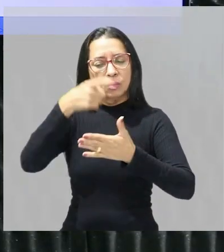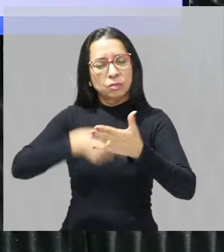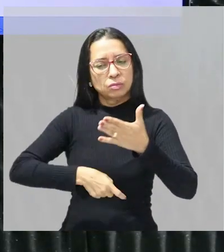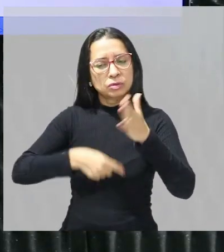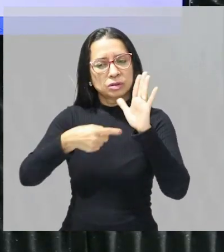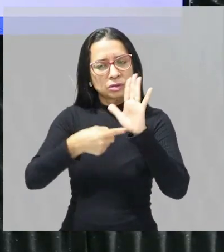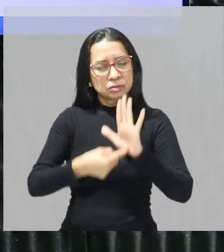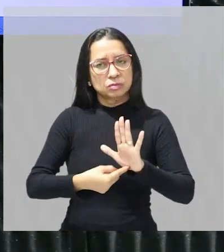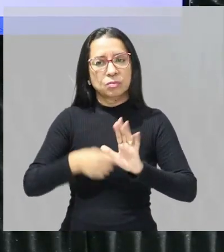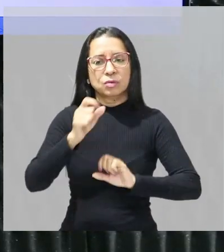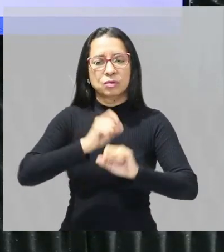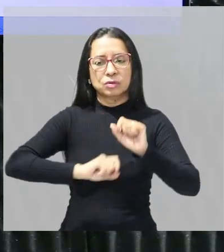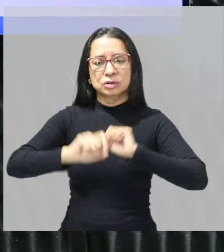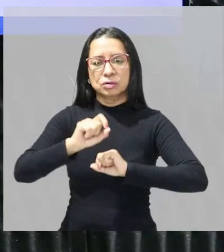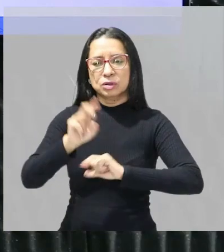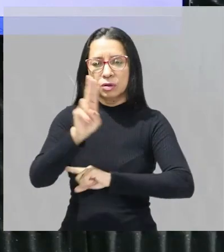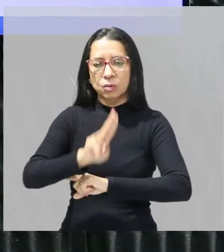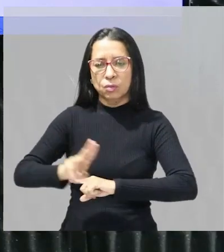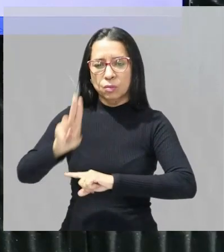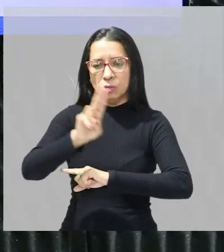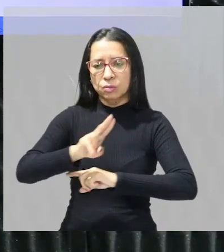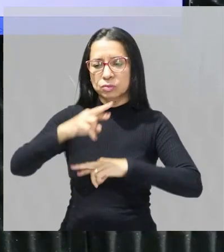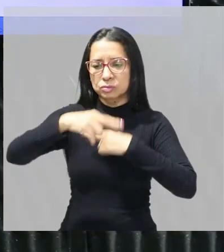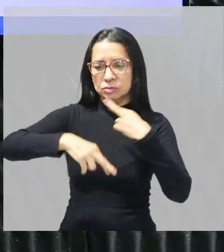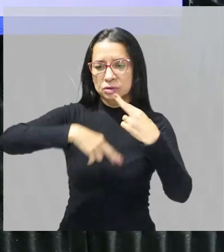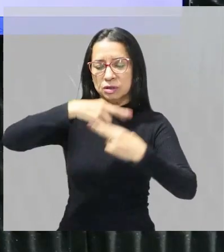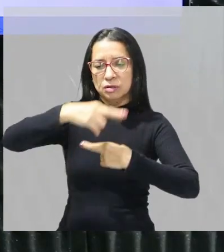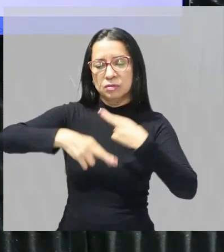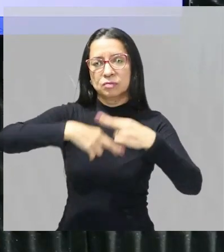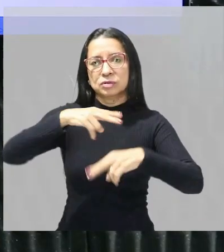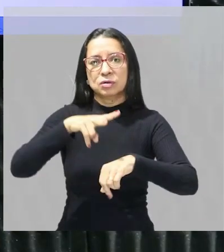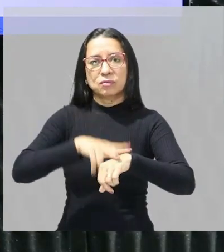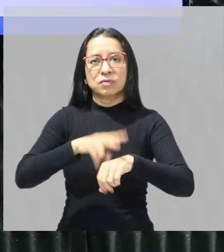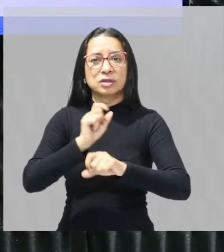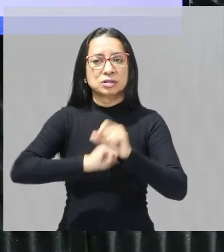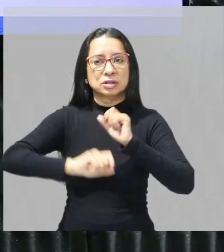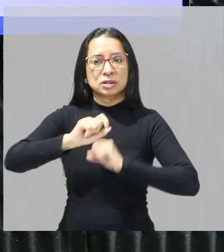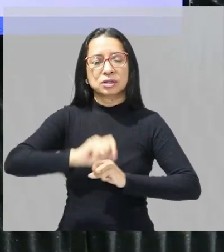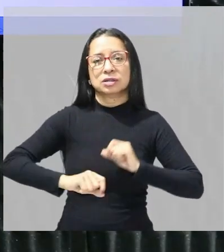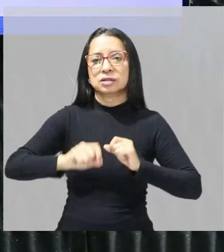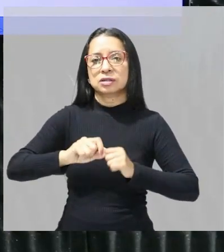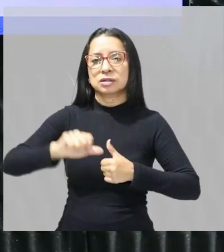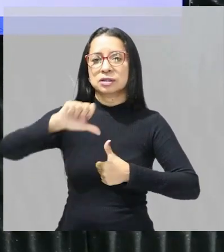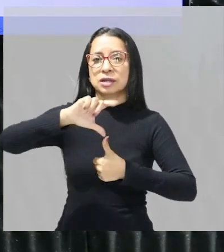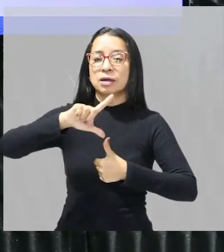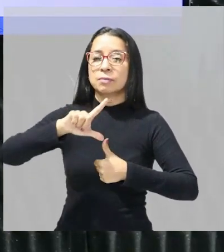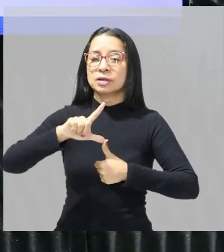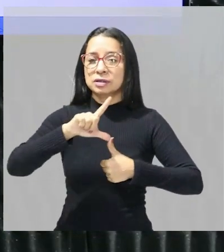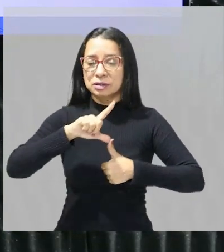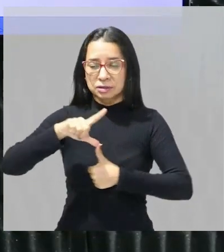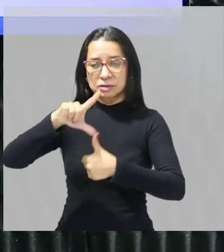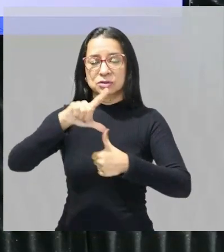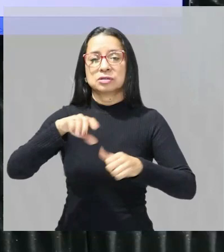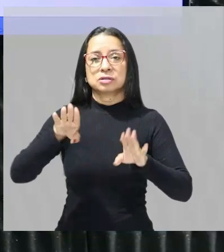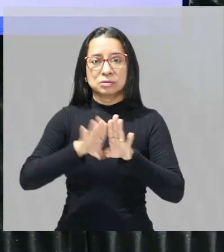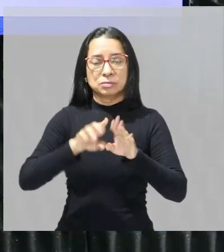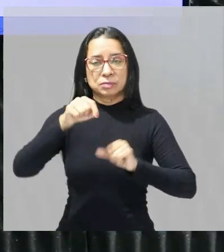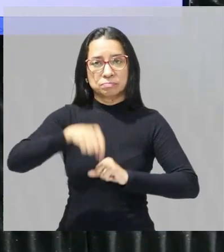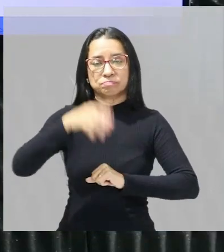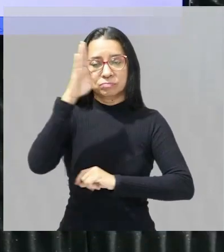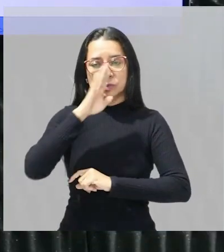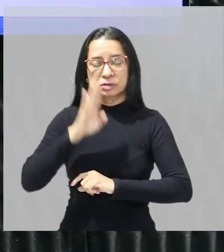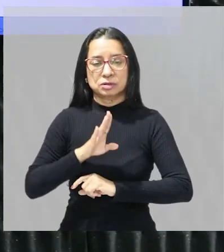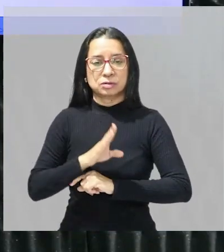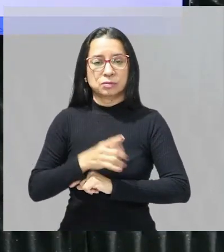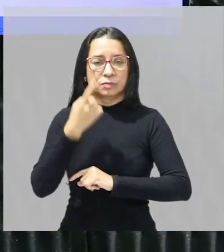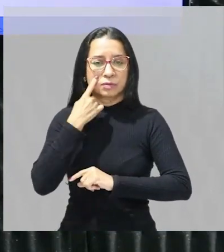faz um aparato sobre a aplicação da Revolução Verde, tanto um enfoque na América Latina e também no Brasil. Agora vamos lá, galera, né? Vamos lá para a pergunta que a gente já